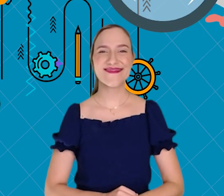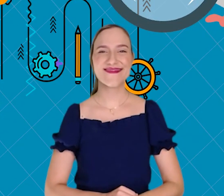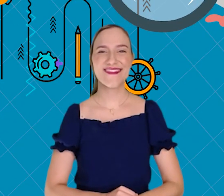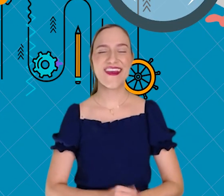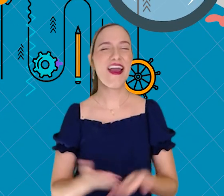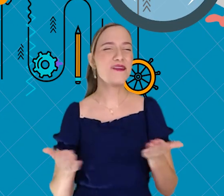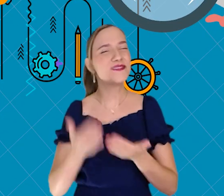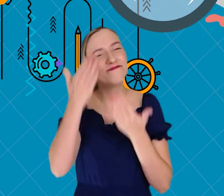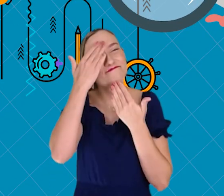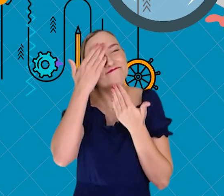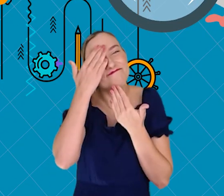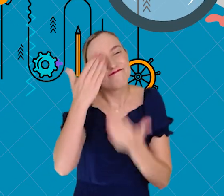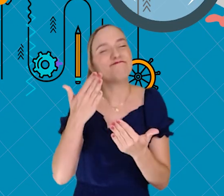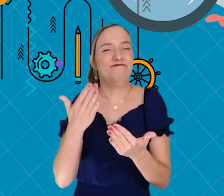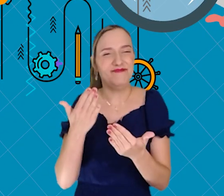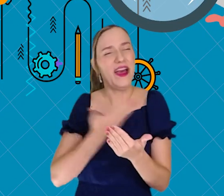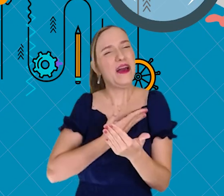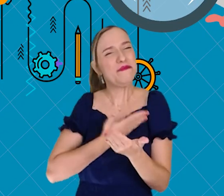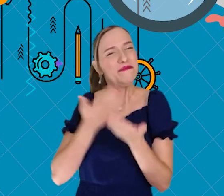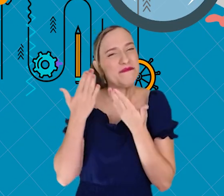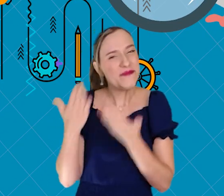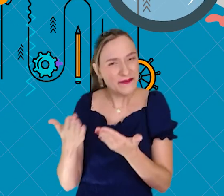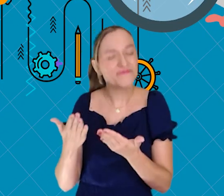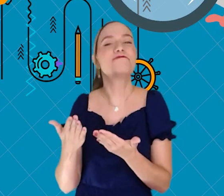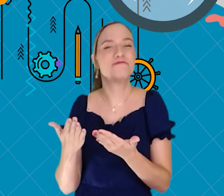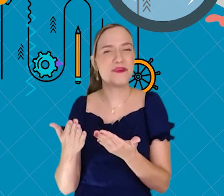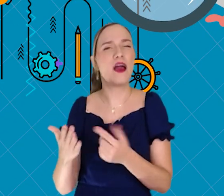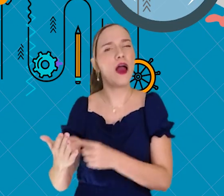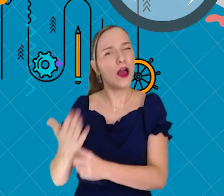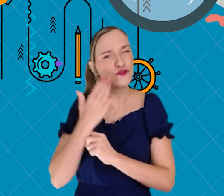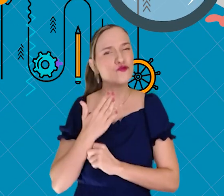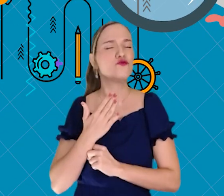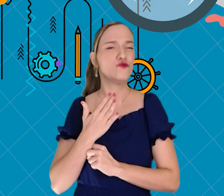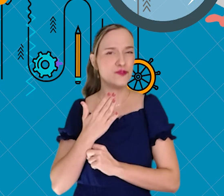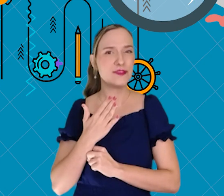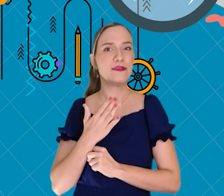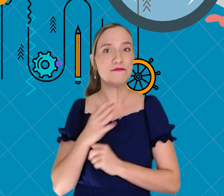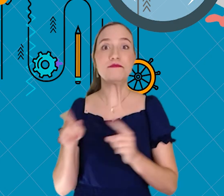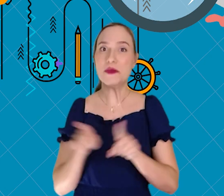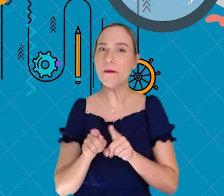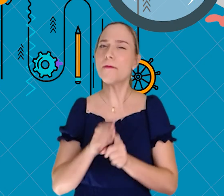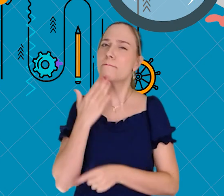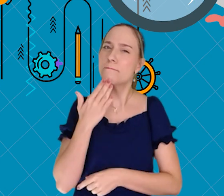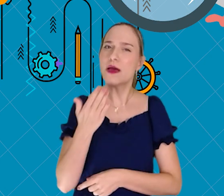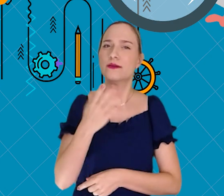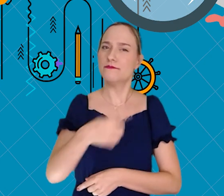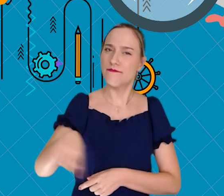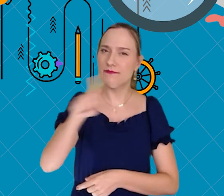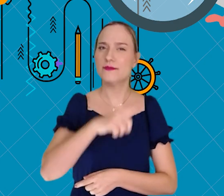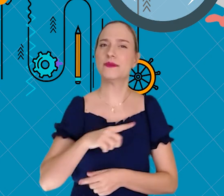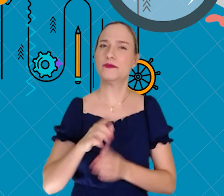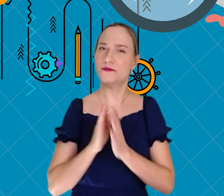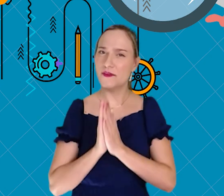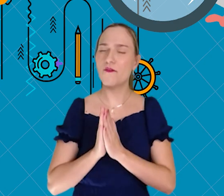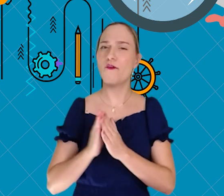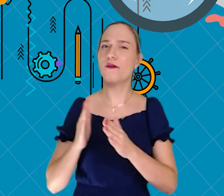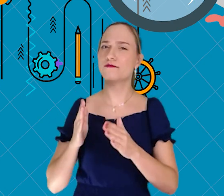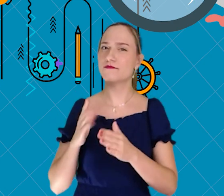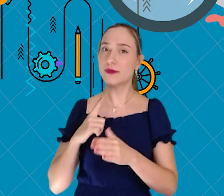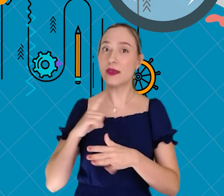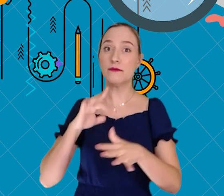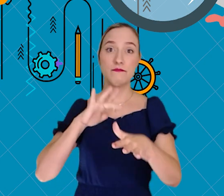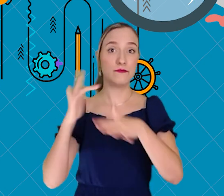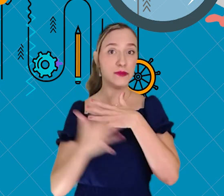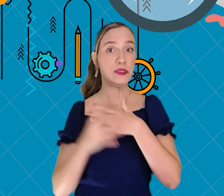Valeu! Eu quero agradecer ao nosso amigo Kinib Ismael pela ajuda e peço que acesse as redes sociais dele com